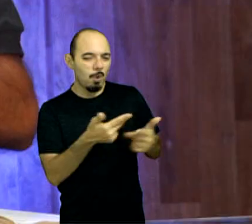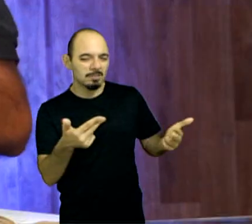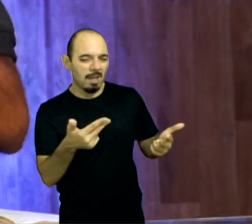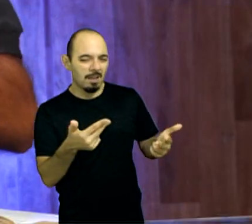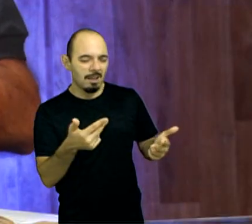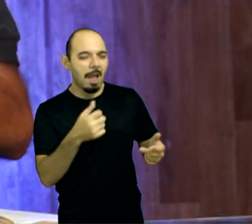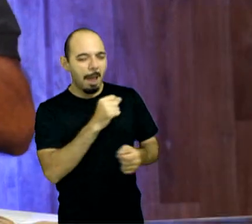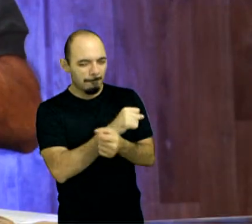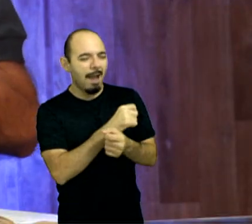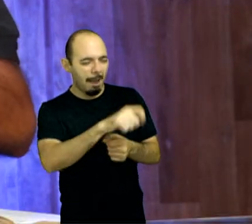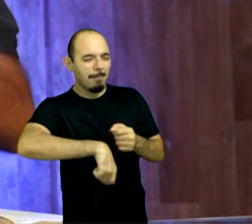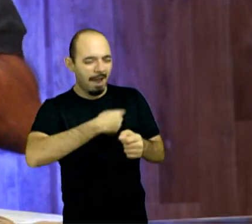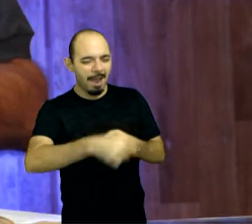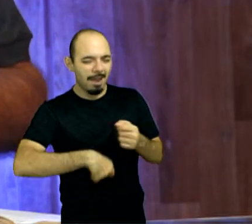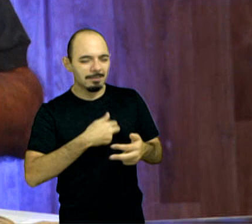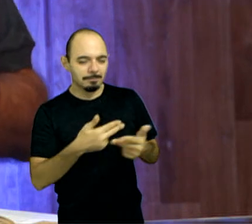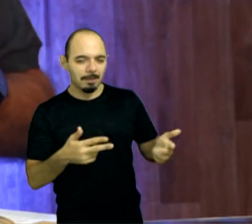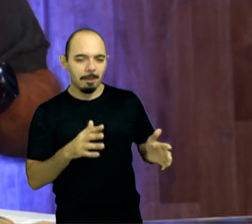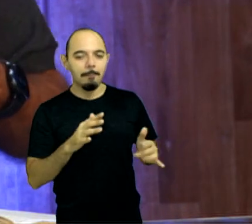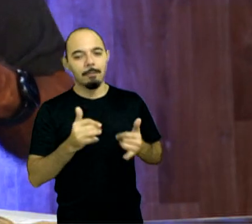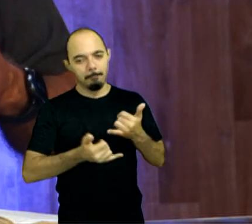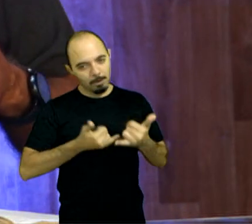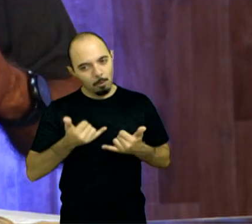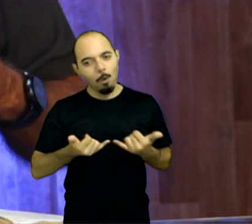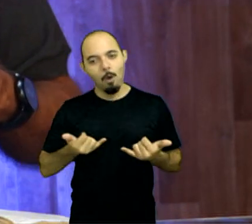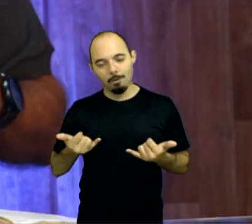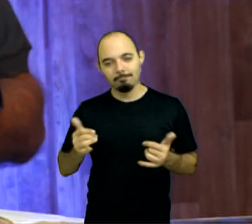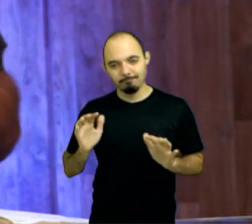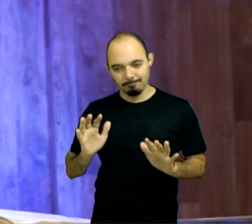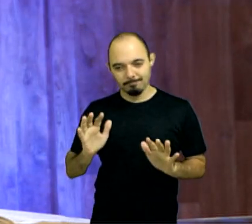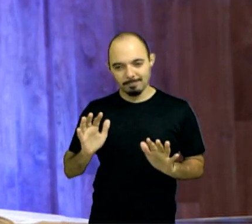Estou brincando. Se deu mal.